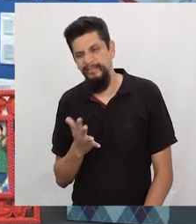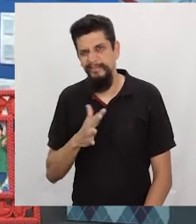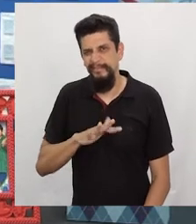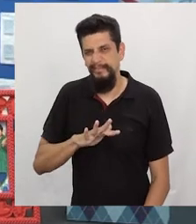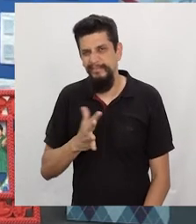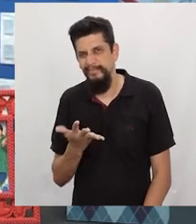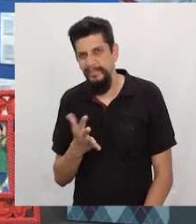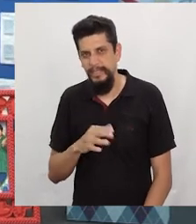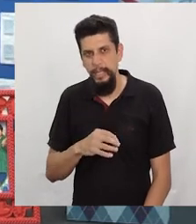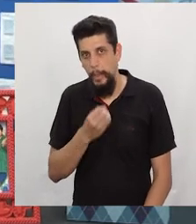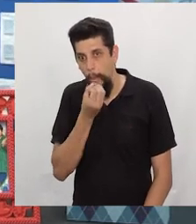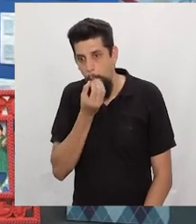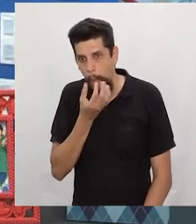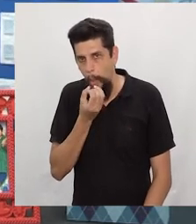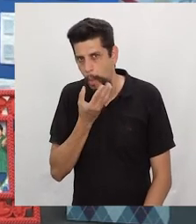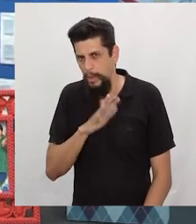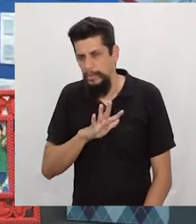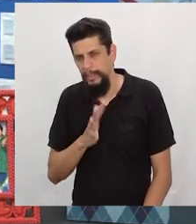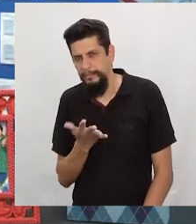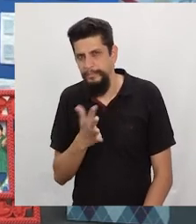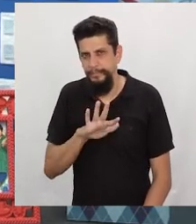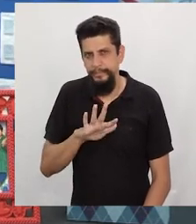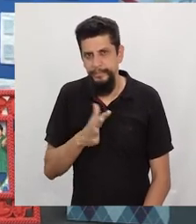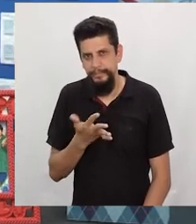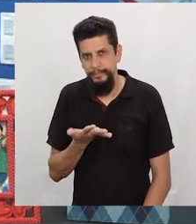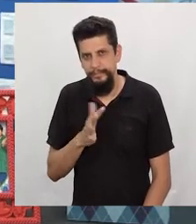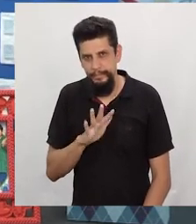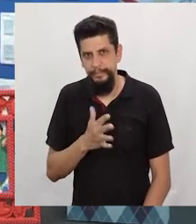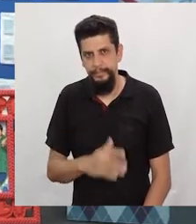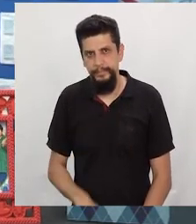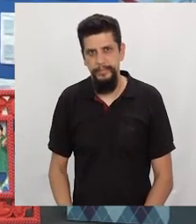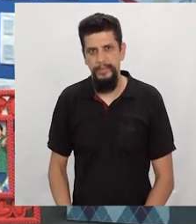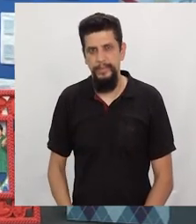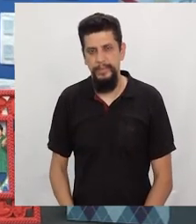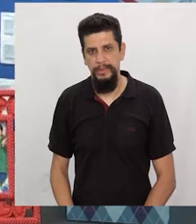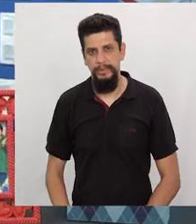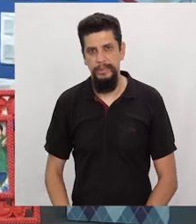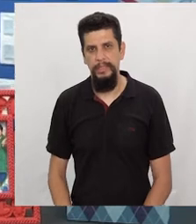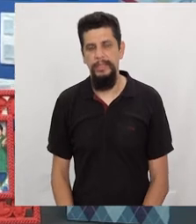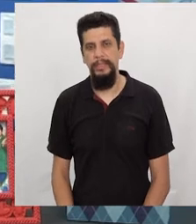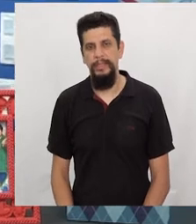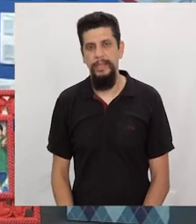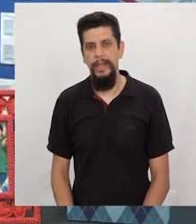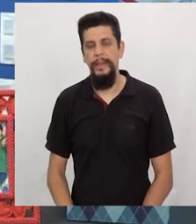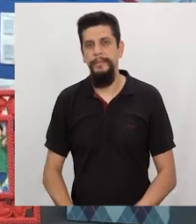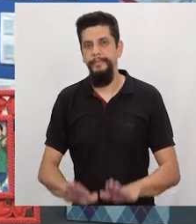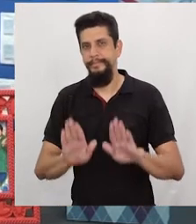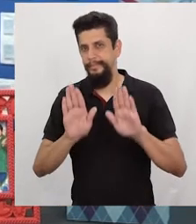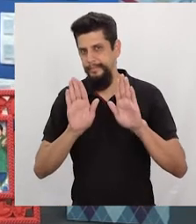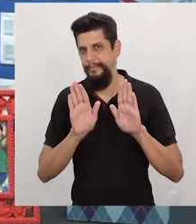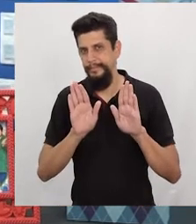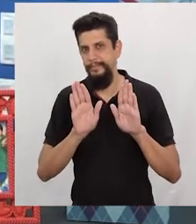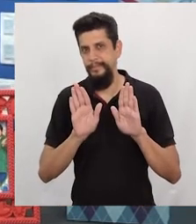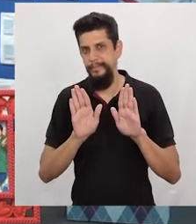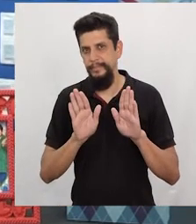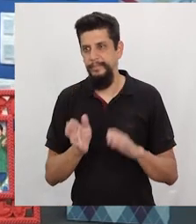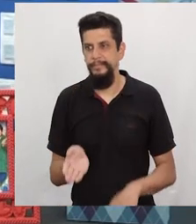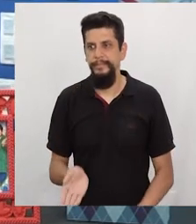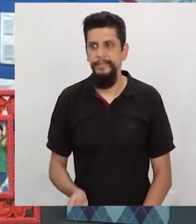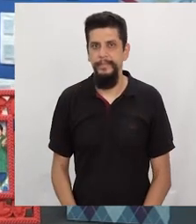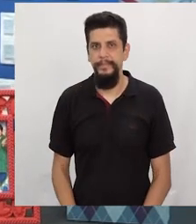menos, não estava tão bom quanto o estrogonofe do meu pai. Mas, vamos